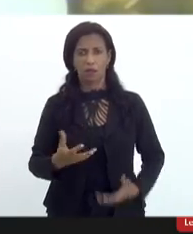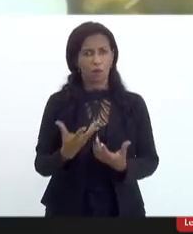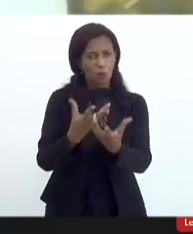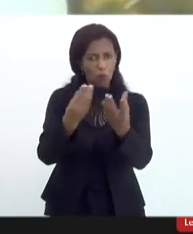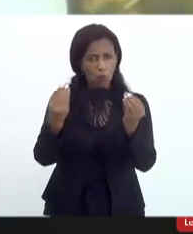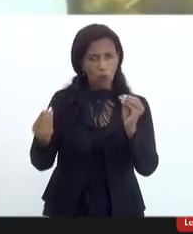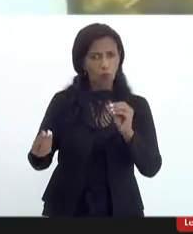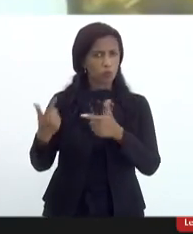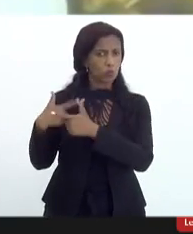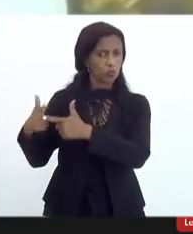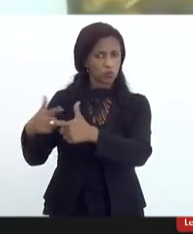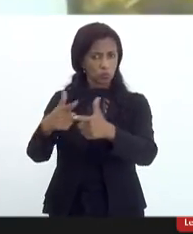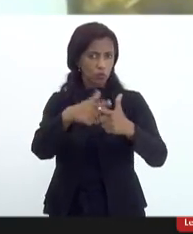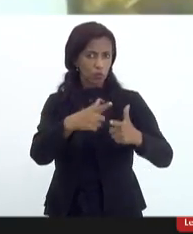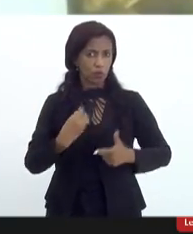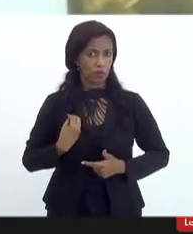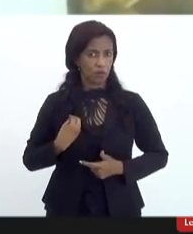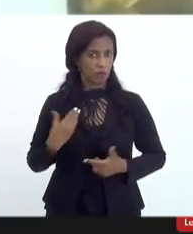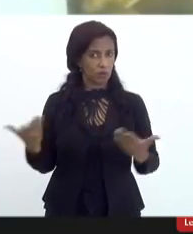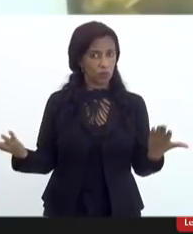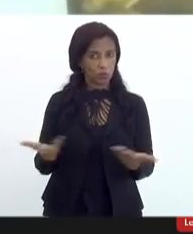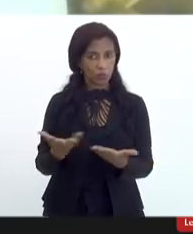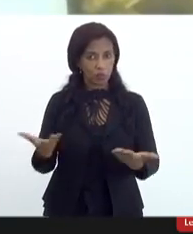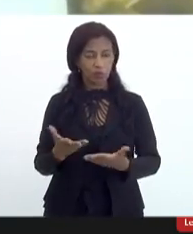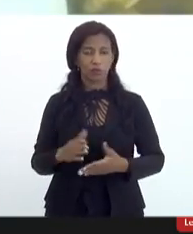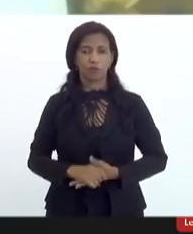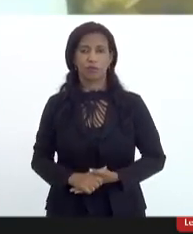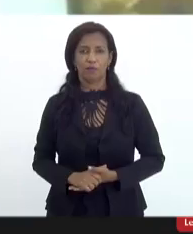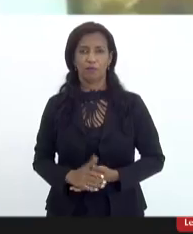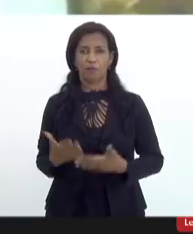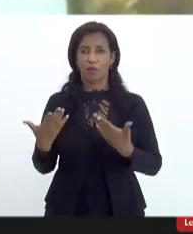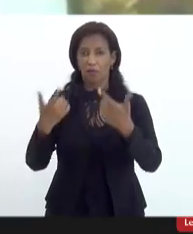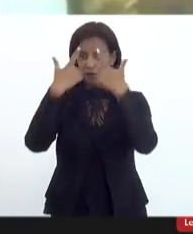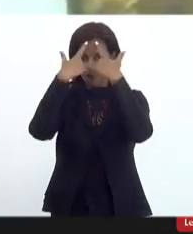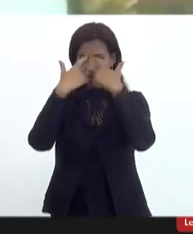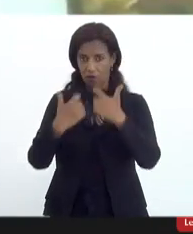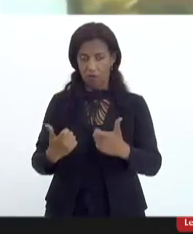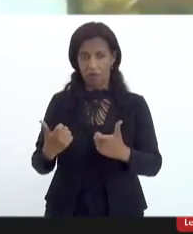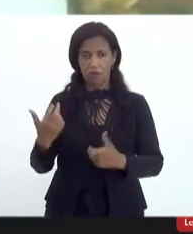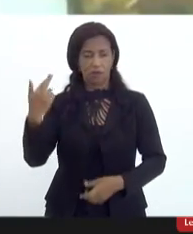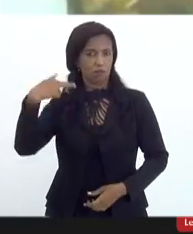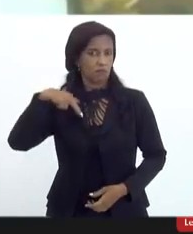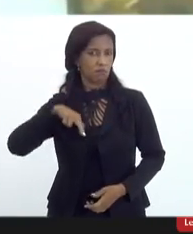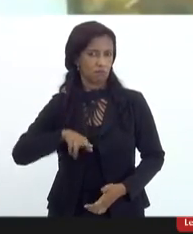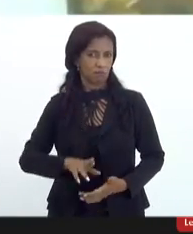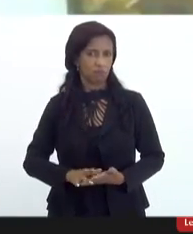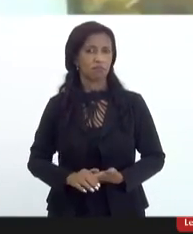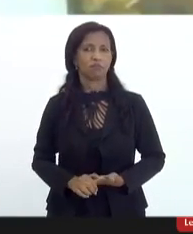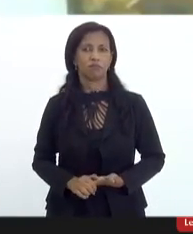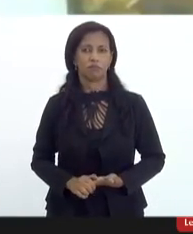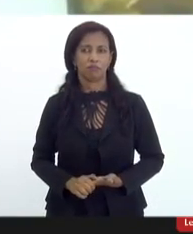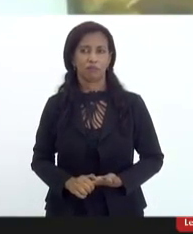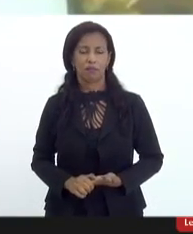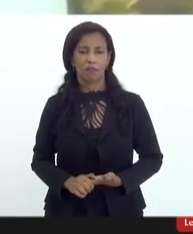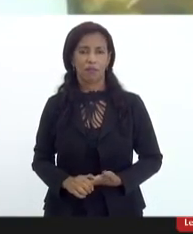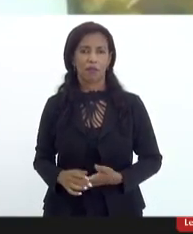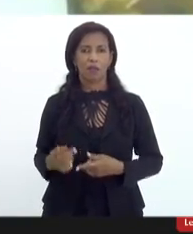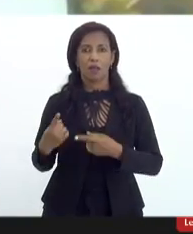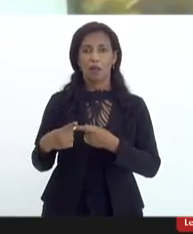Muitos dos problemas que nós vivemos hoje da violência religiosa, pois